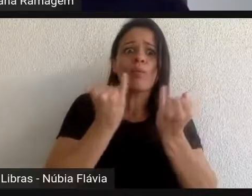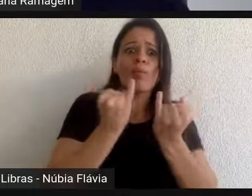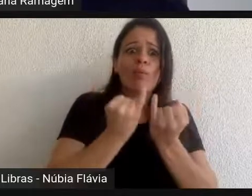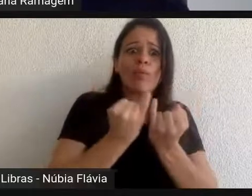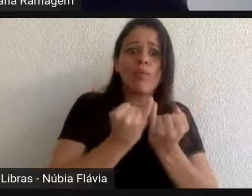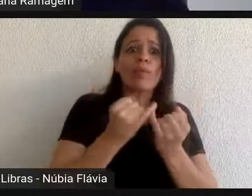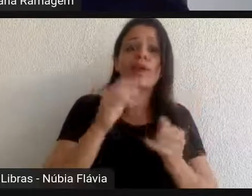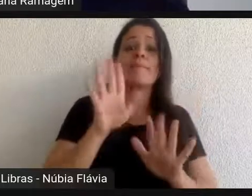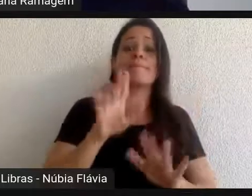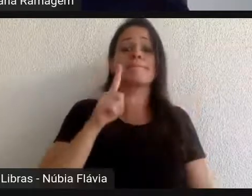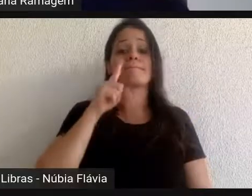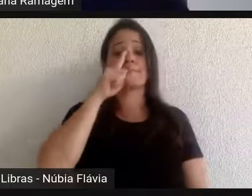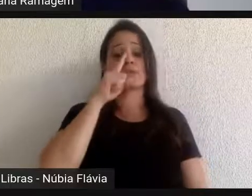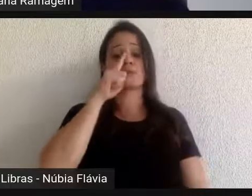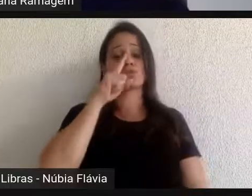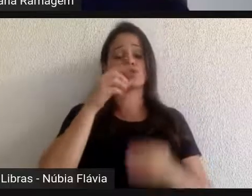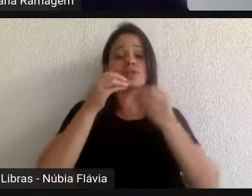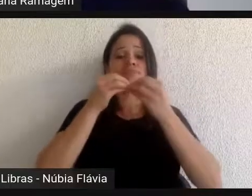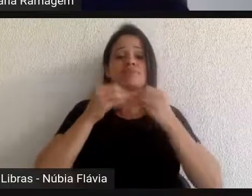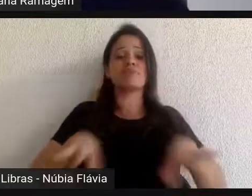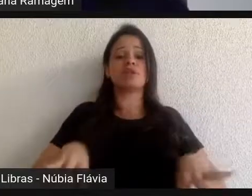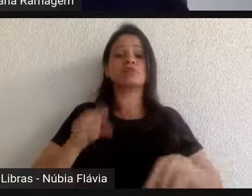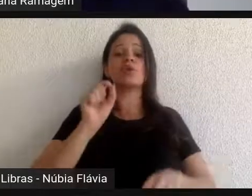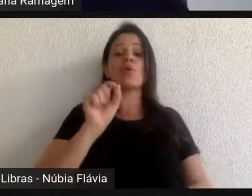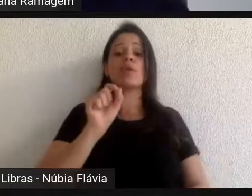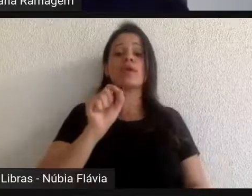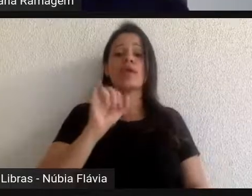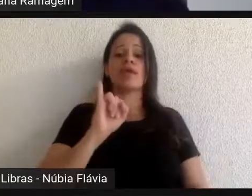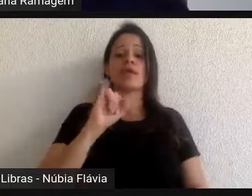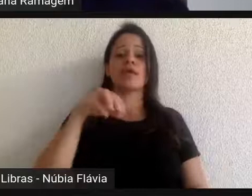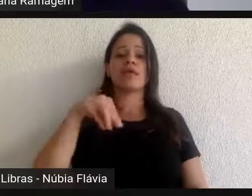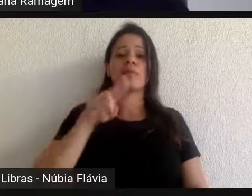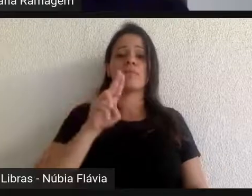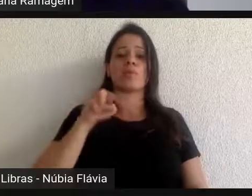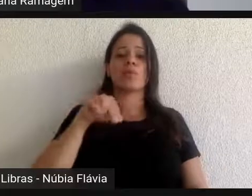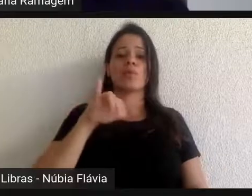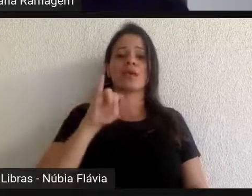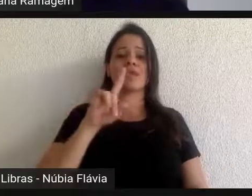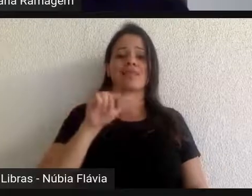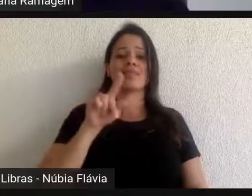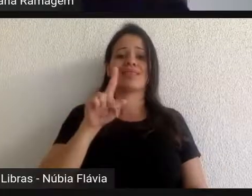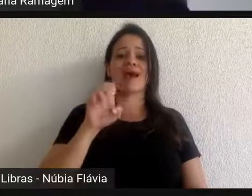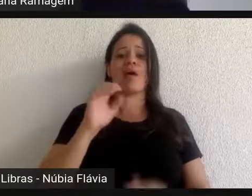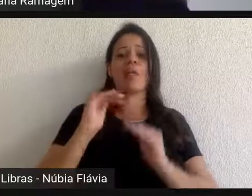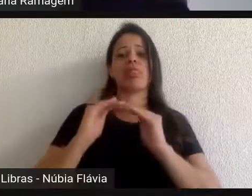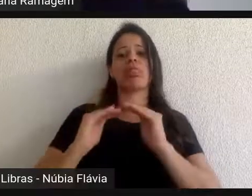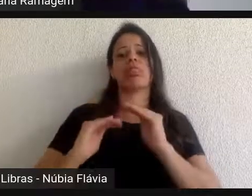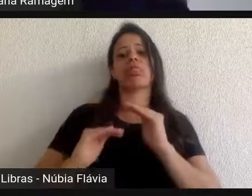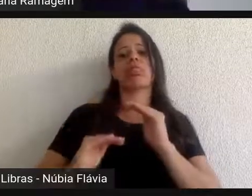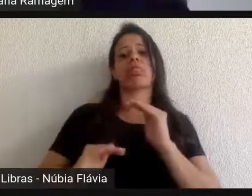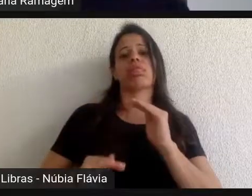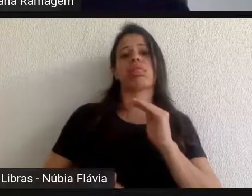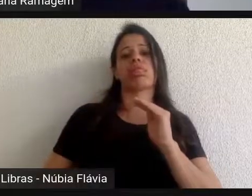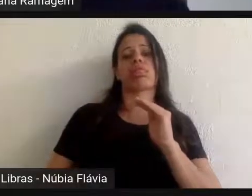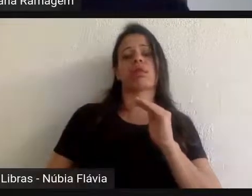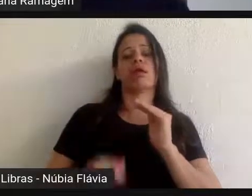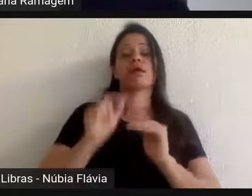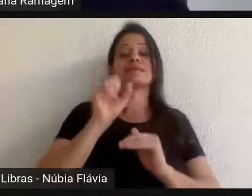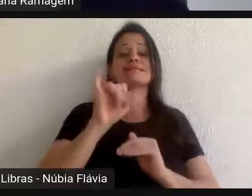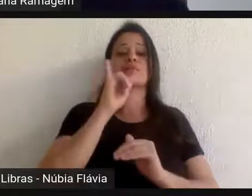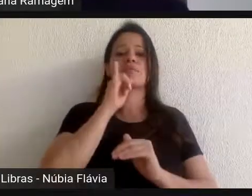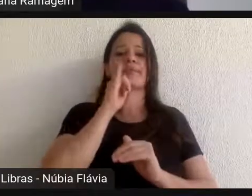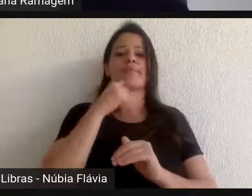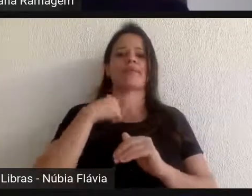o risco de prejudicar a minha imunidade, tá? Então, se eu estou acima do peso ou se eu tenho alguma